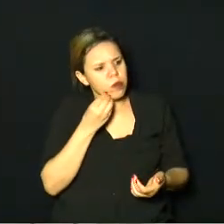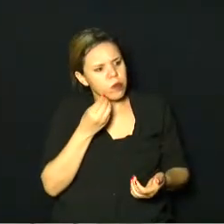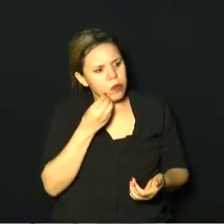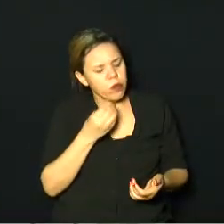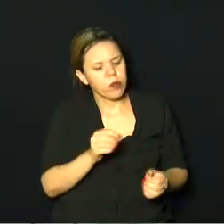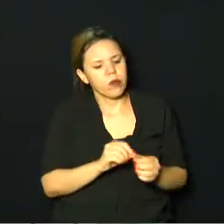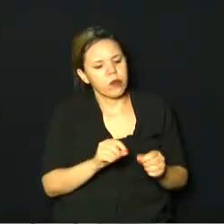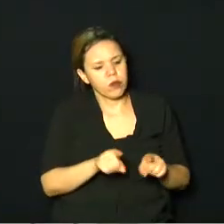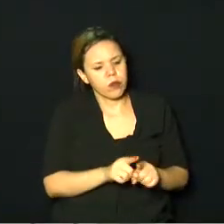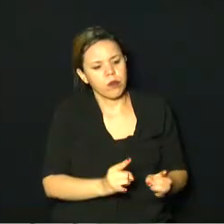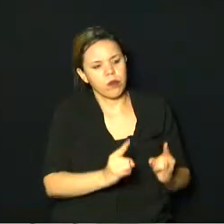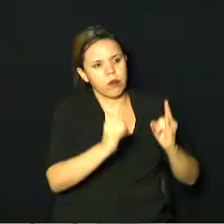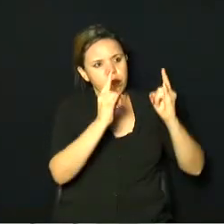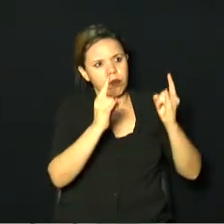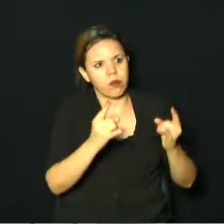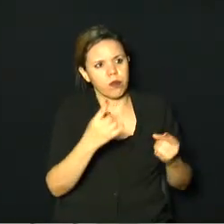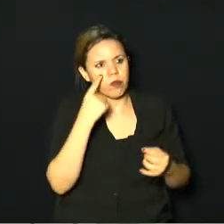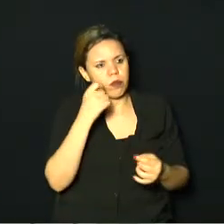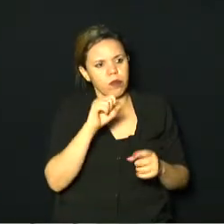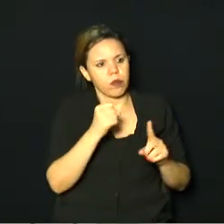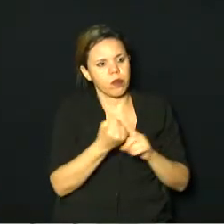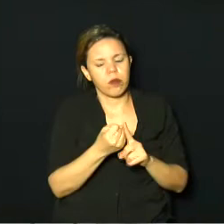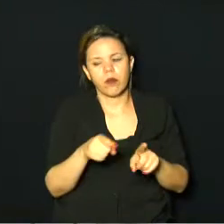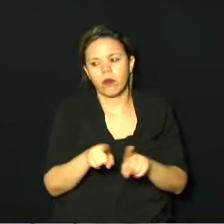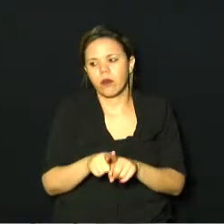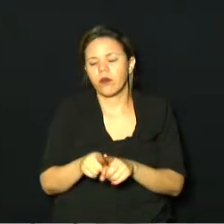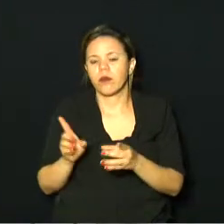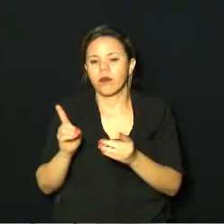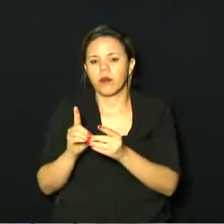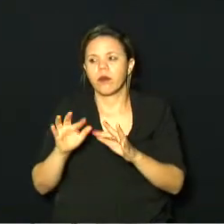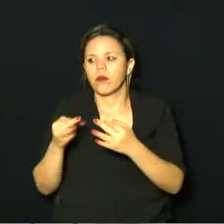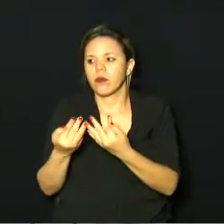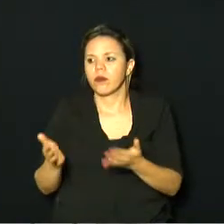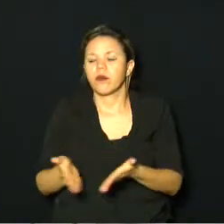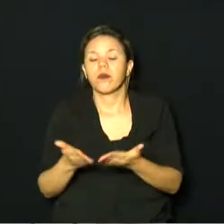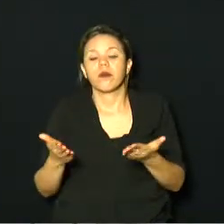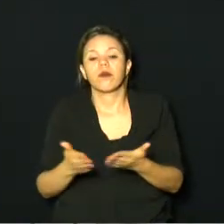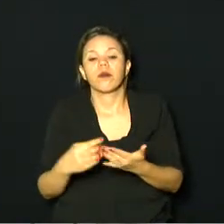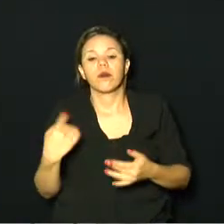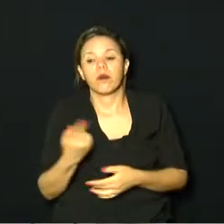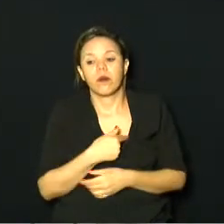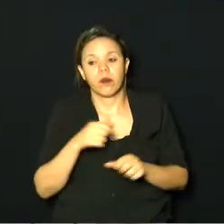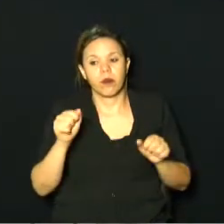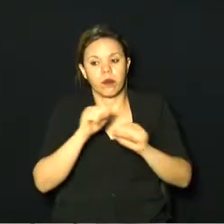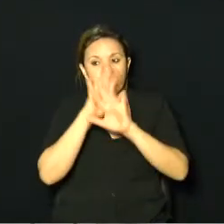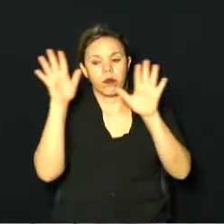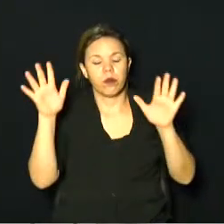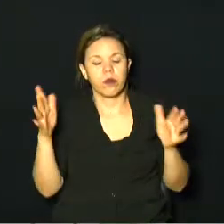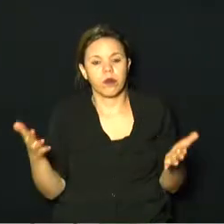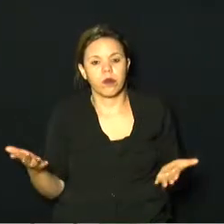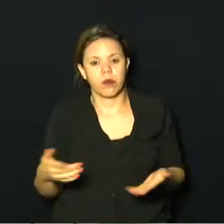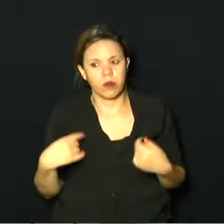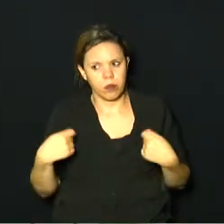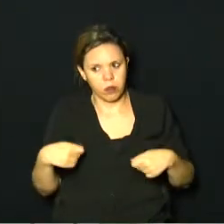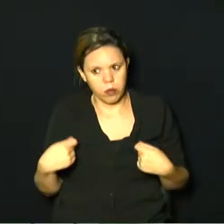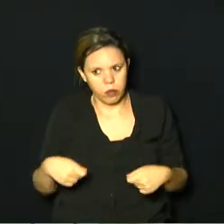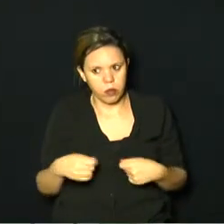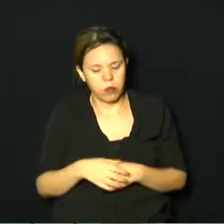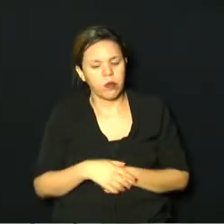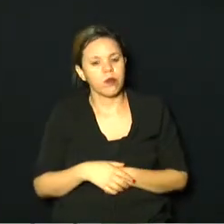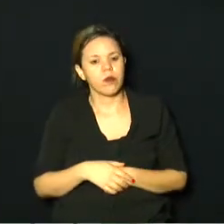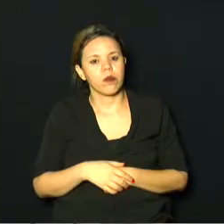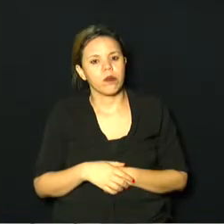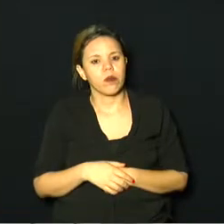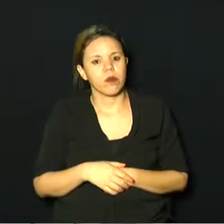empreendimento de interesse social para atender essas famílias. E nós temos muita clareza de que é necessário, que